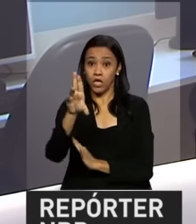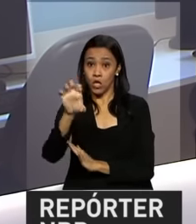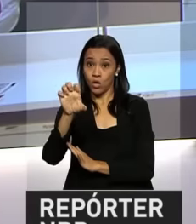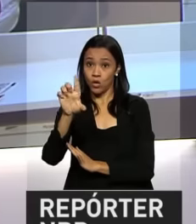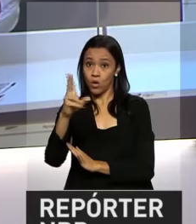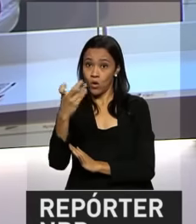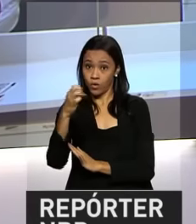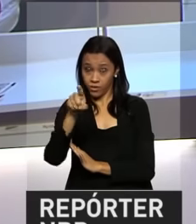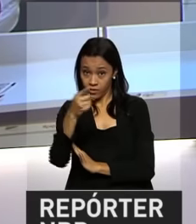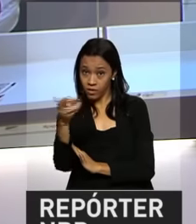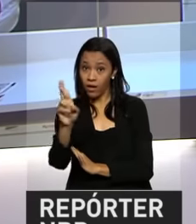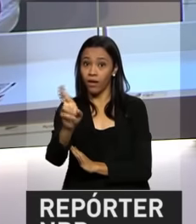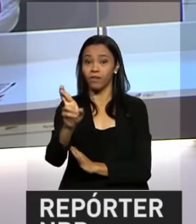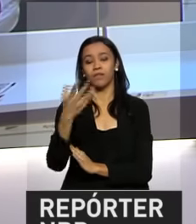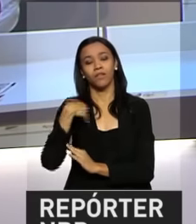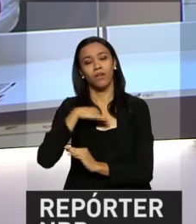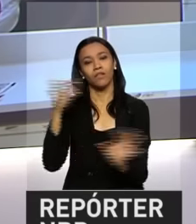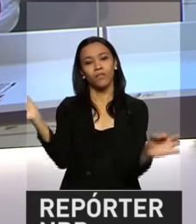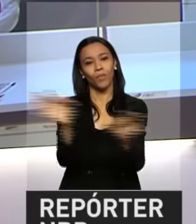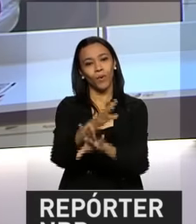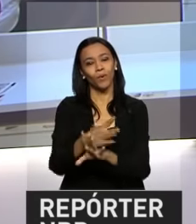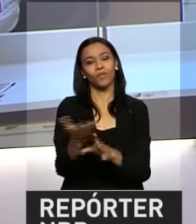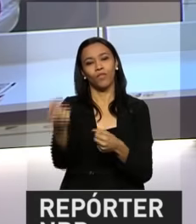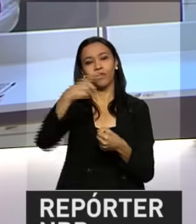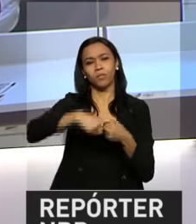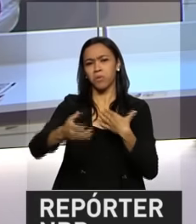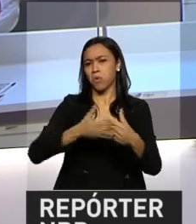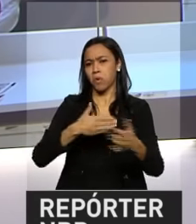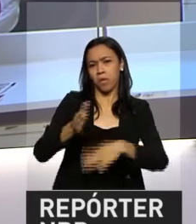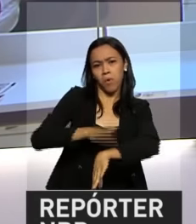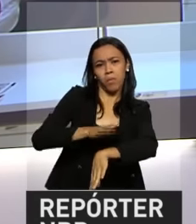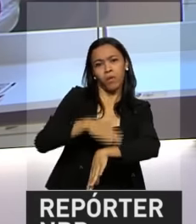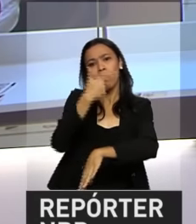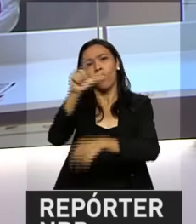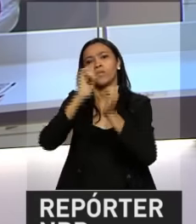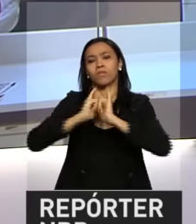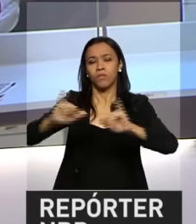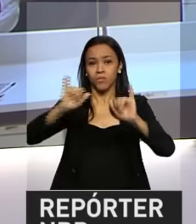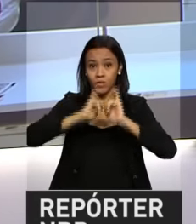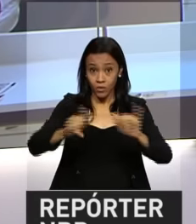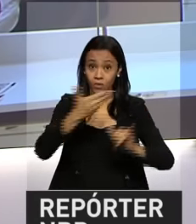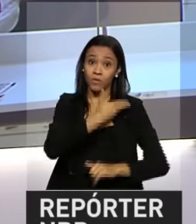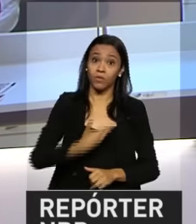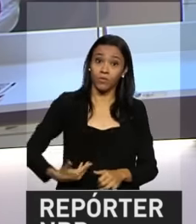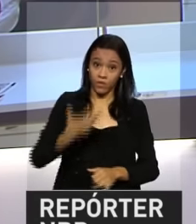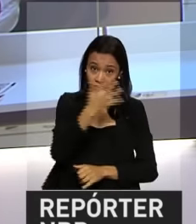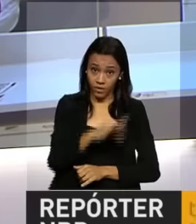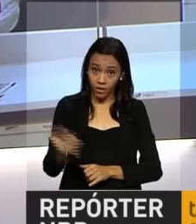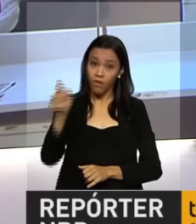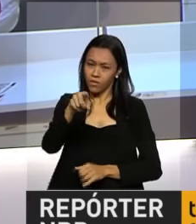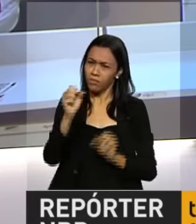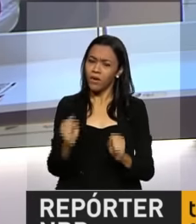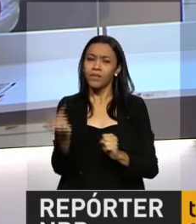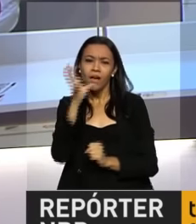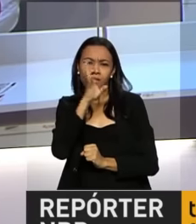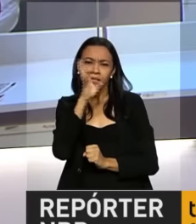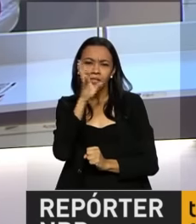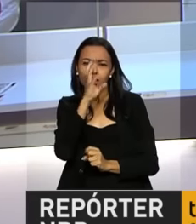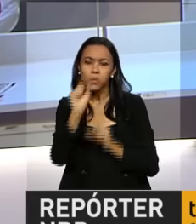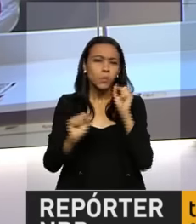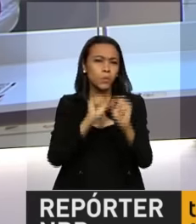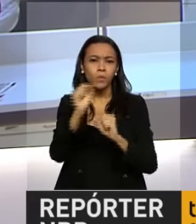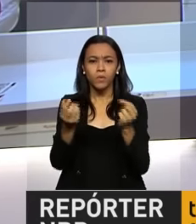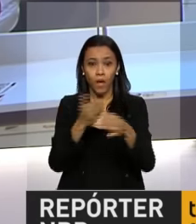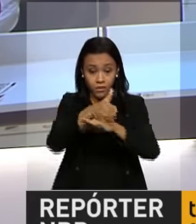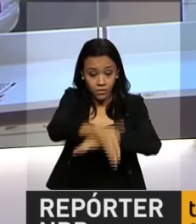reais e nós ficamos por aqui voltamos a qualquer momento com outras informações do governo federal acompanhe também as novidades